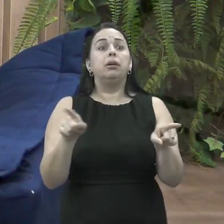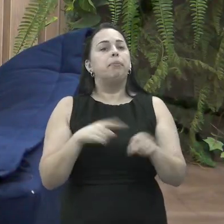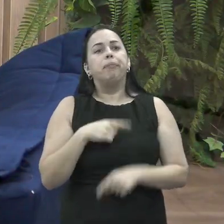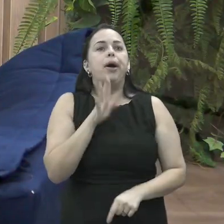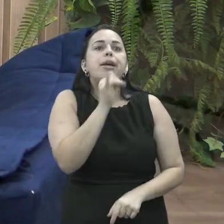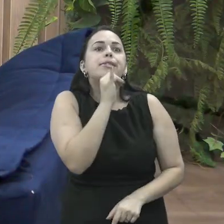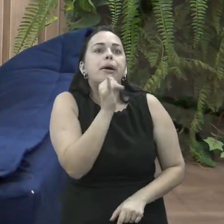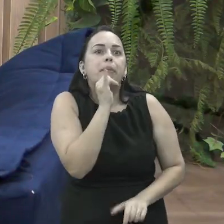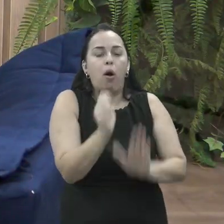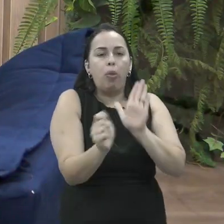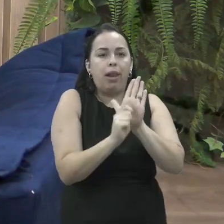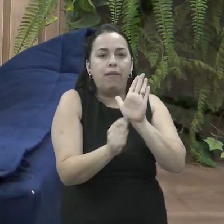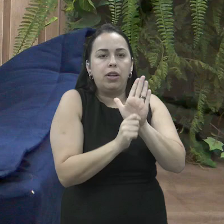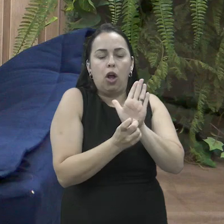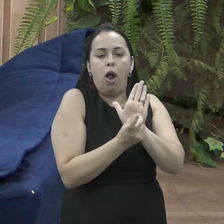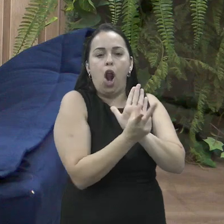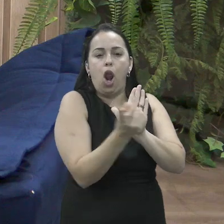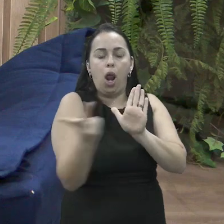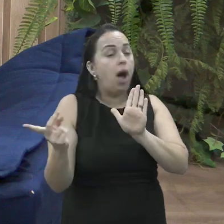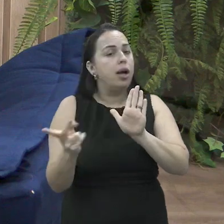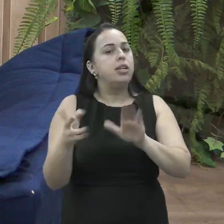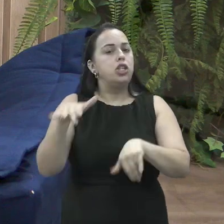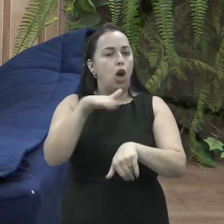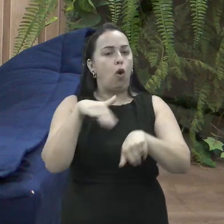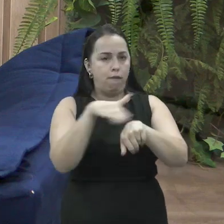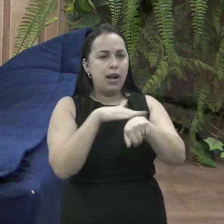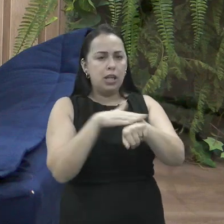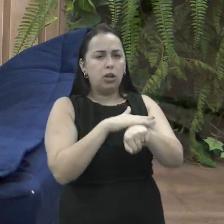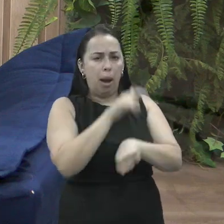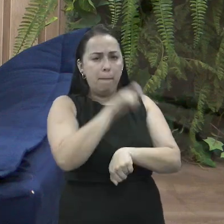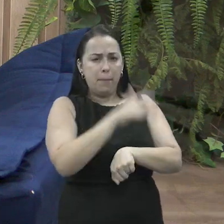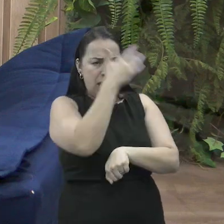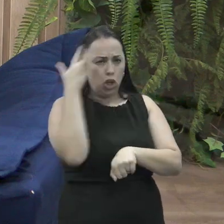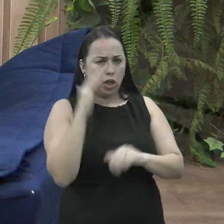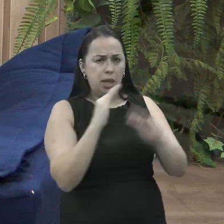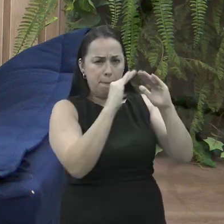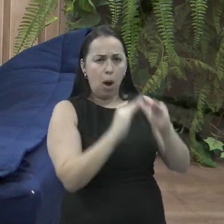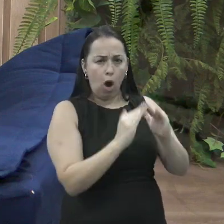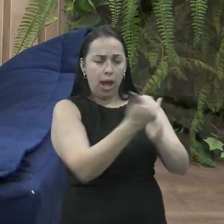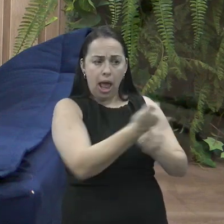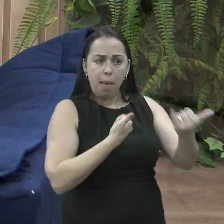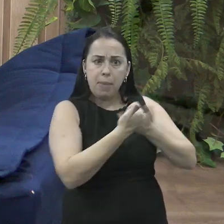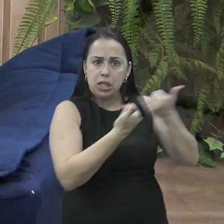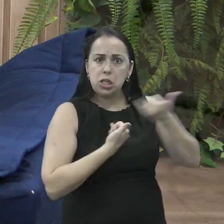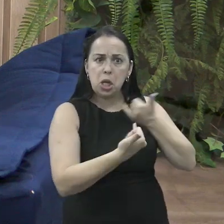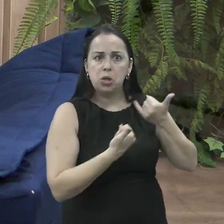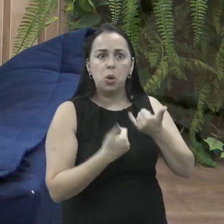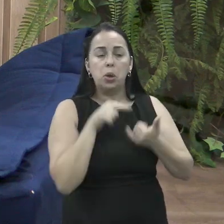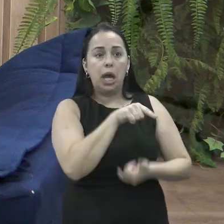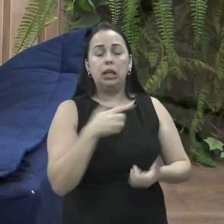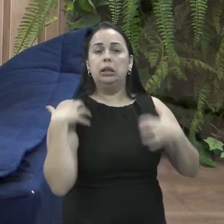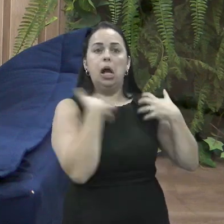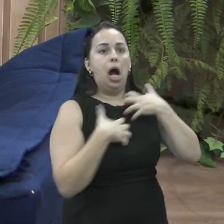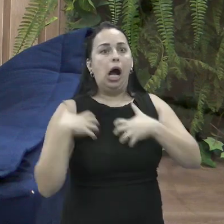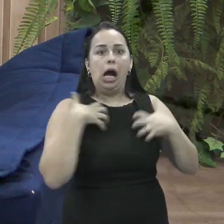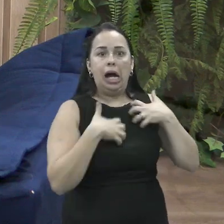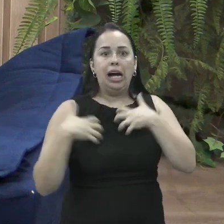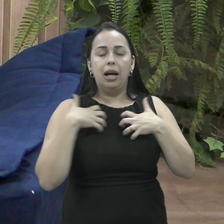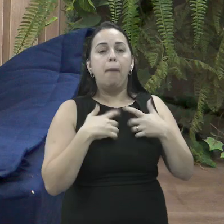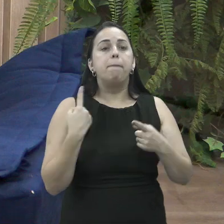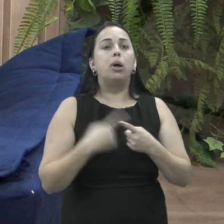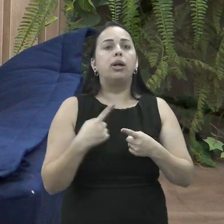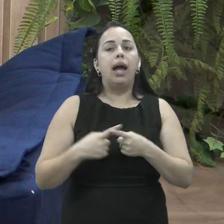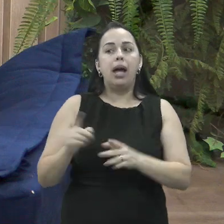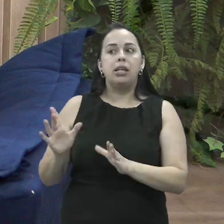inclusive o tráfico de drogas tem crescido muito. E ao conversar com um morador da região, ele comentou comigo do desespero